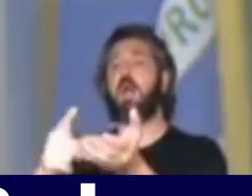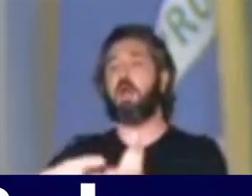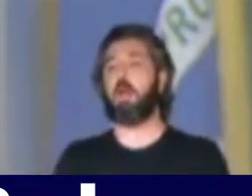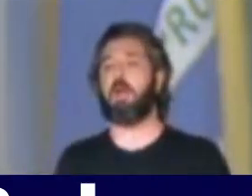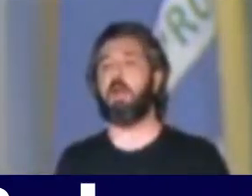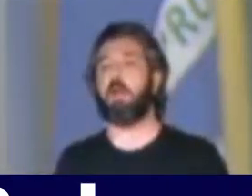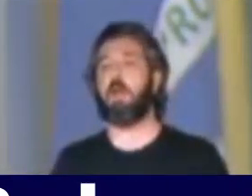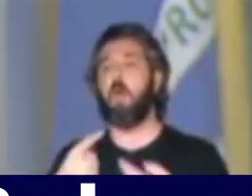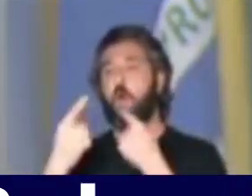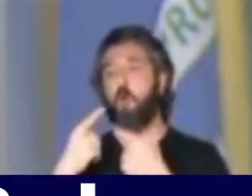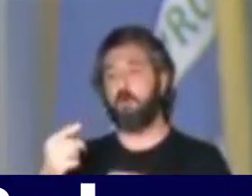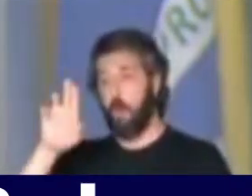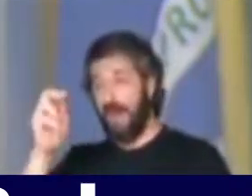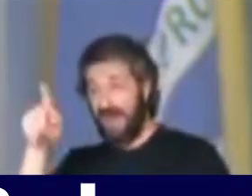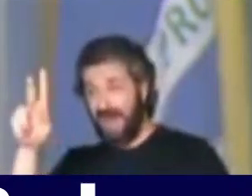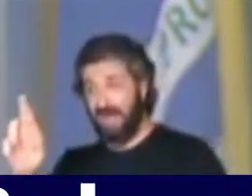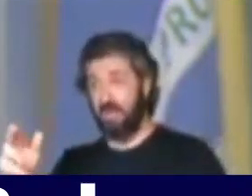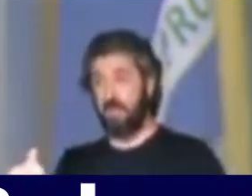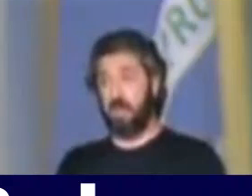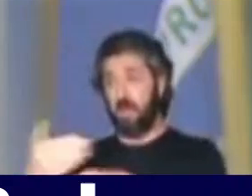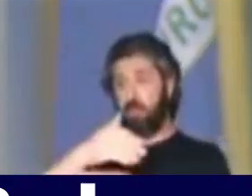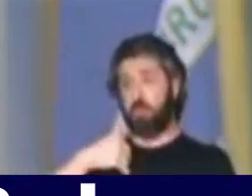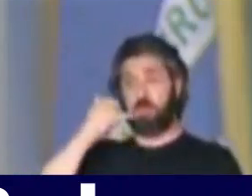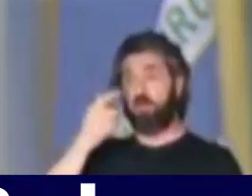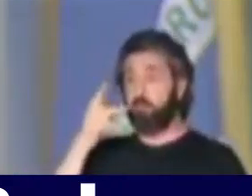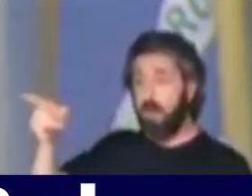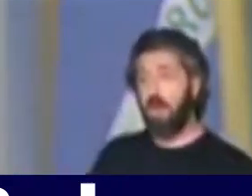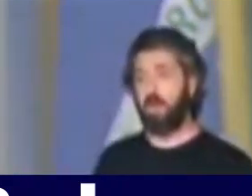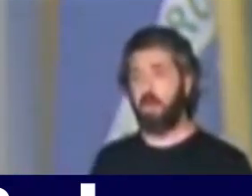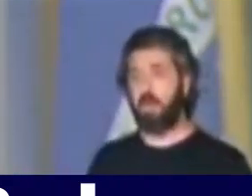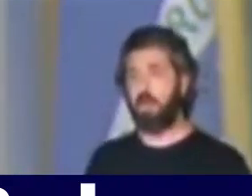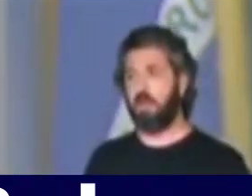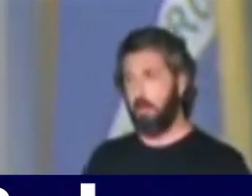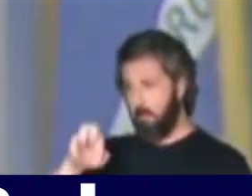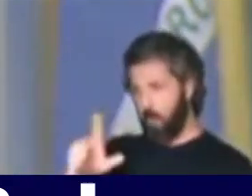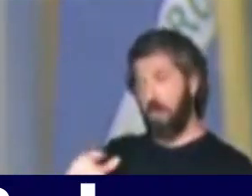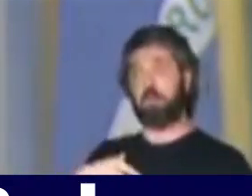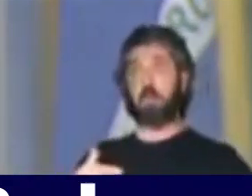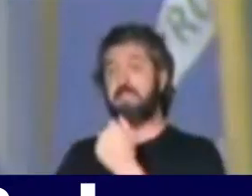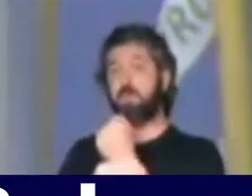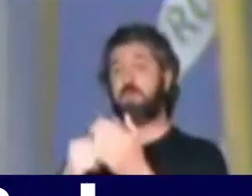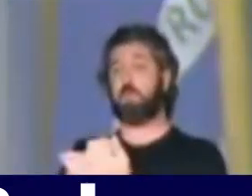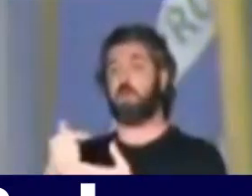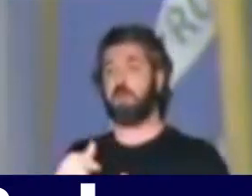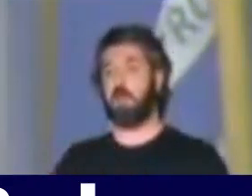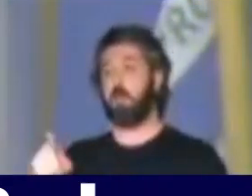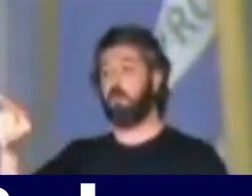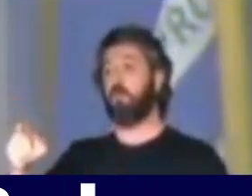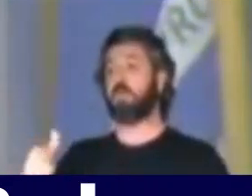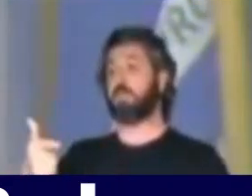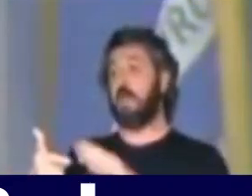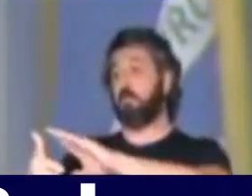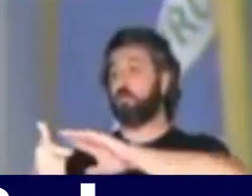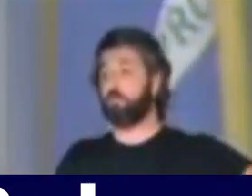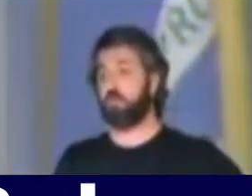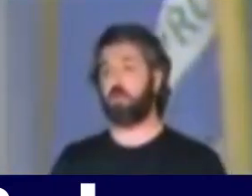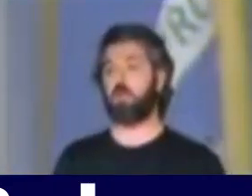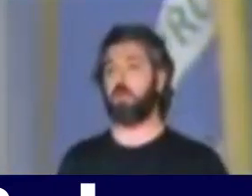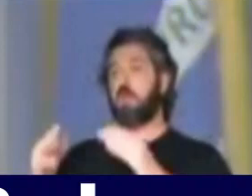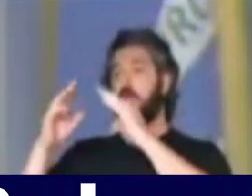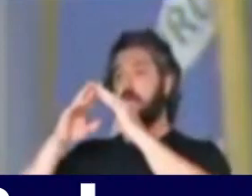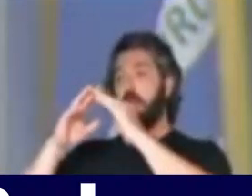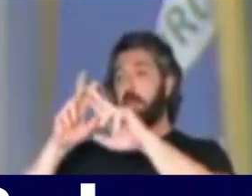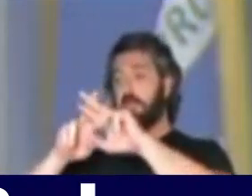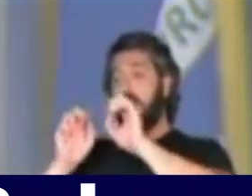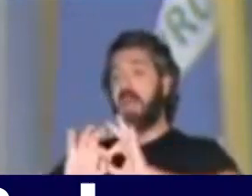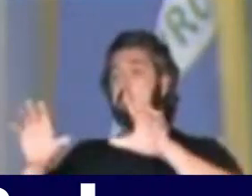Dávila. Conversa com um hacker que invadiu meu celular. Fala aqui. Vocês não têm moral? Vocês não são o pai da moralidade? Vocês desarmaram o povo, tem política